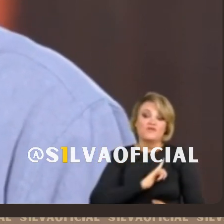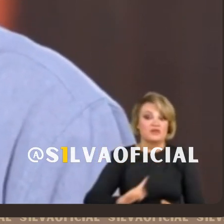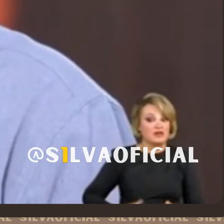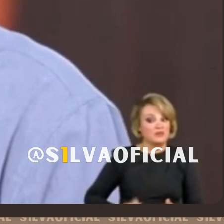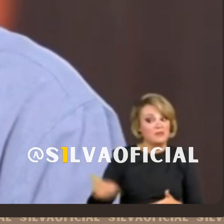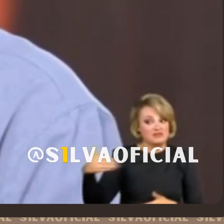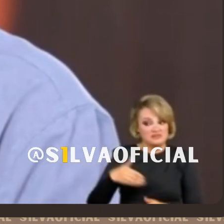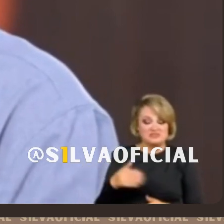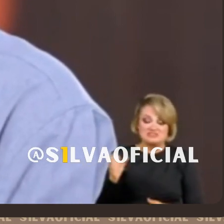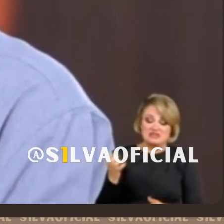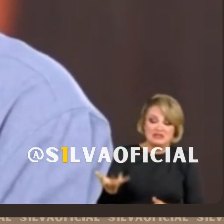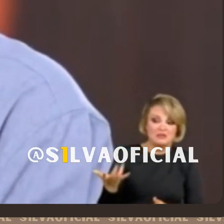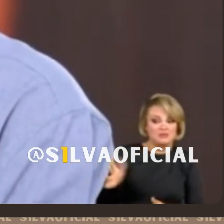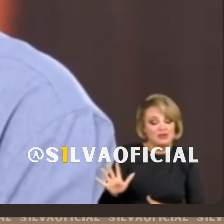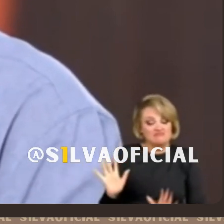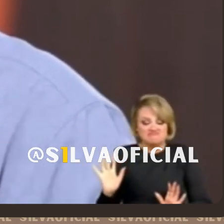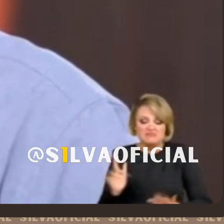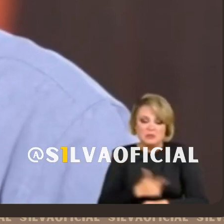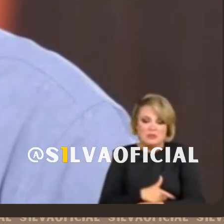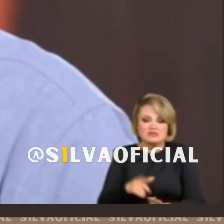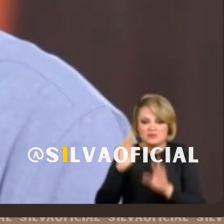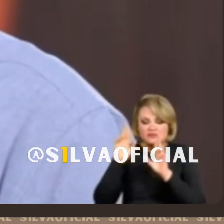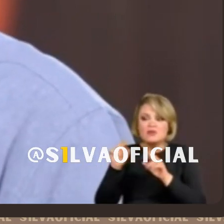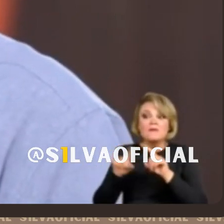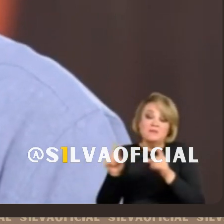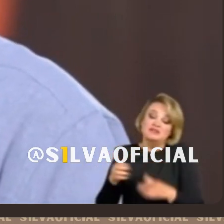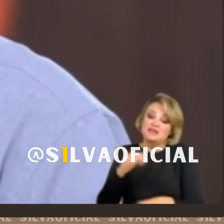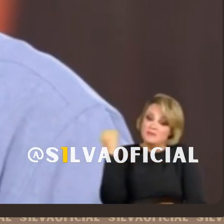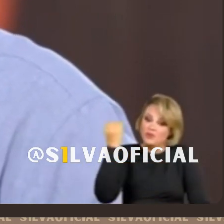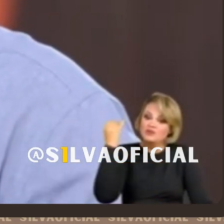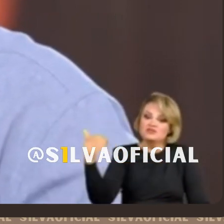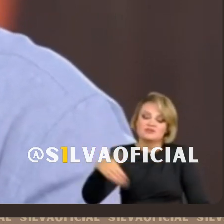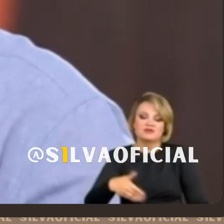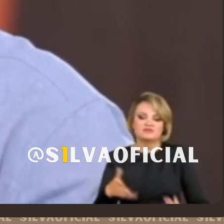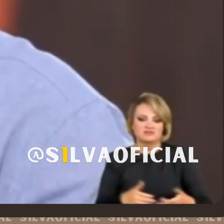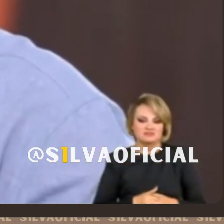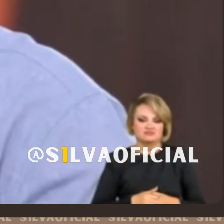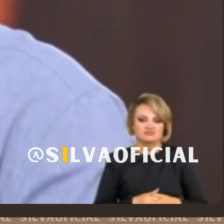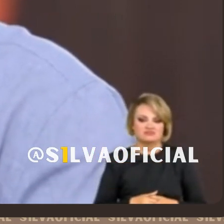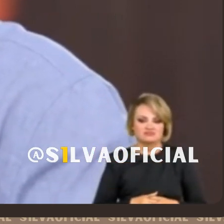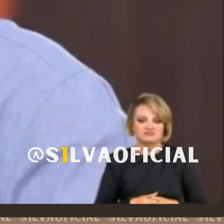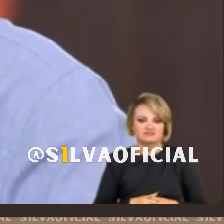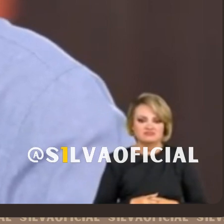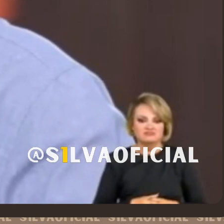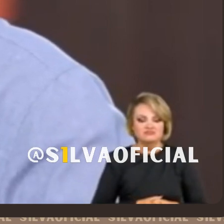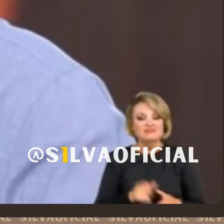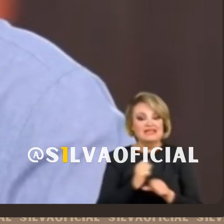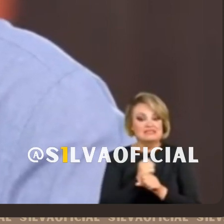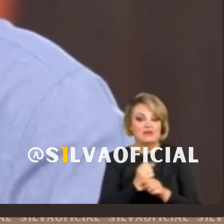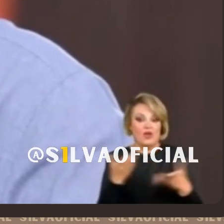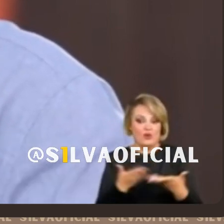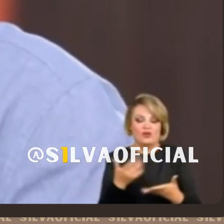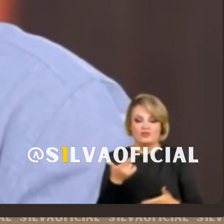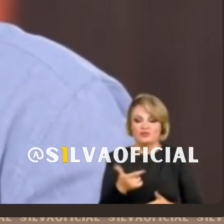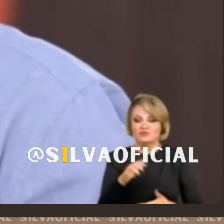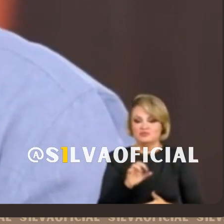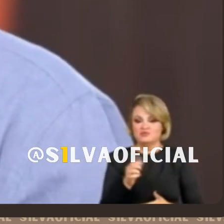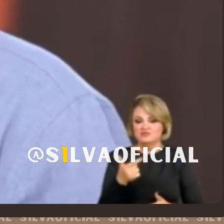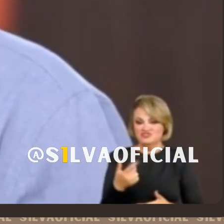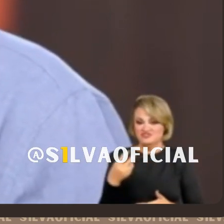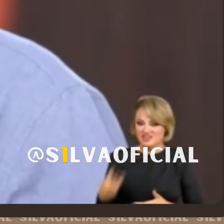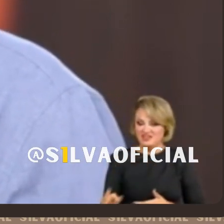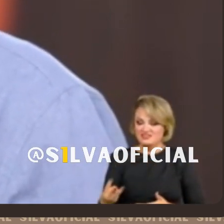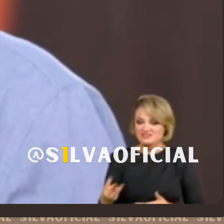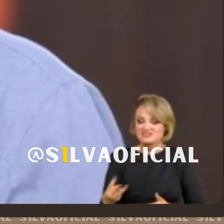Então, eu penso que esse ano é o ano, o segundo semestre desse ano é o ano que a gente vai conseguir